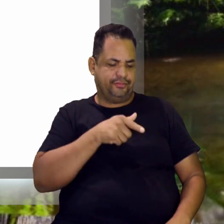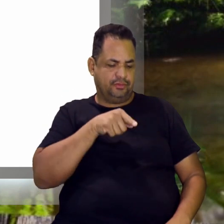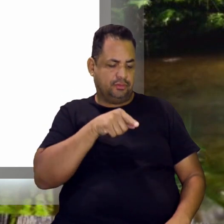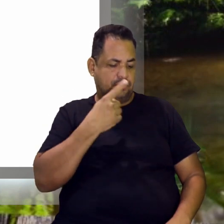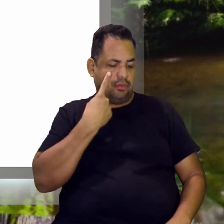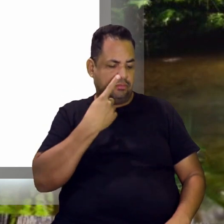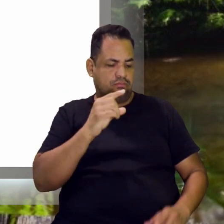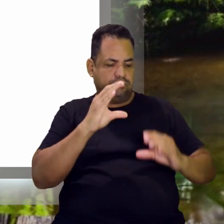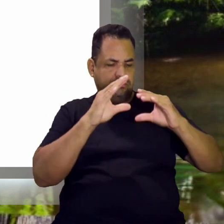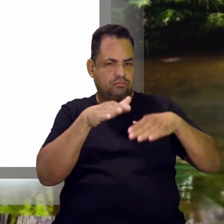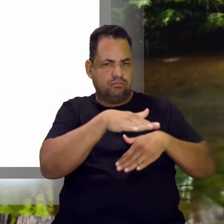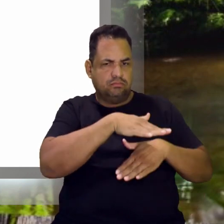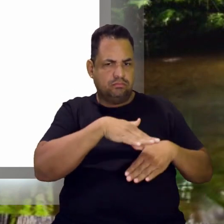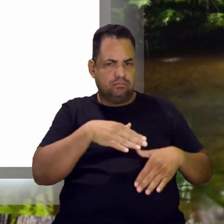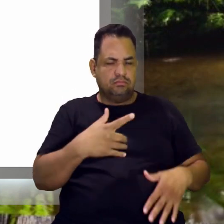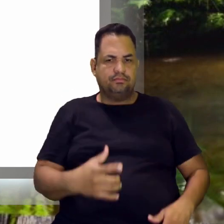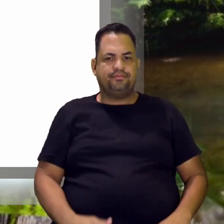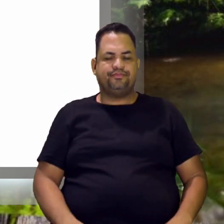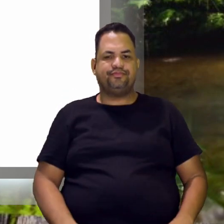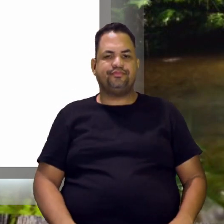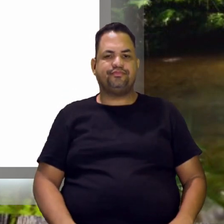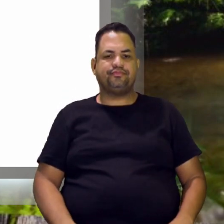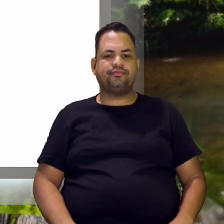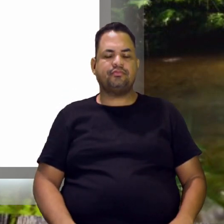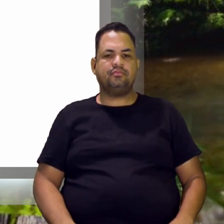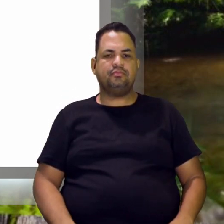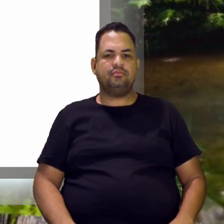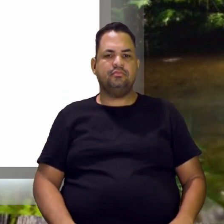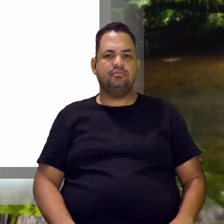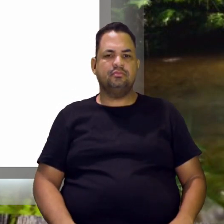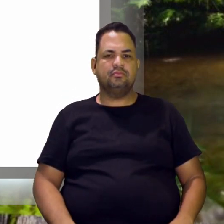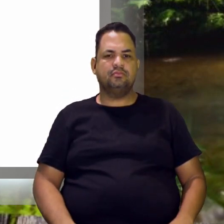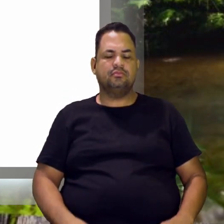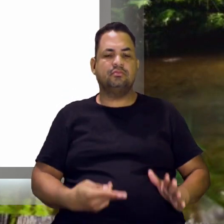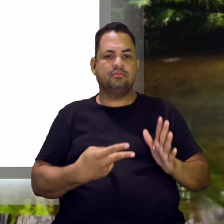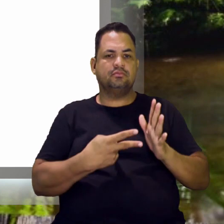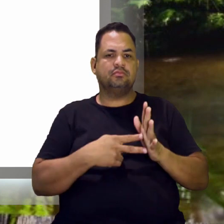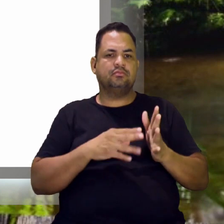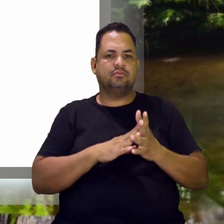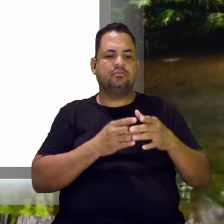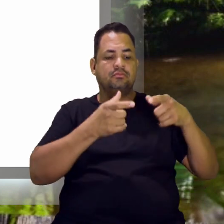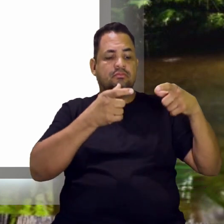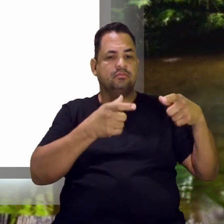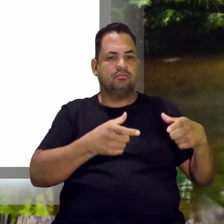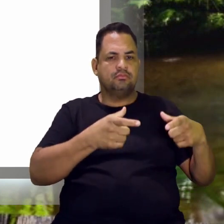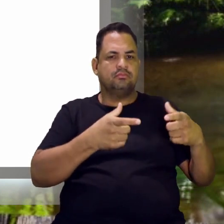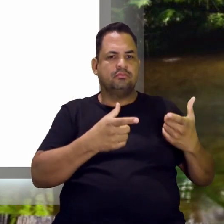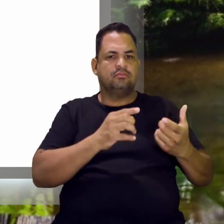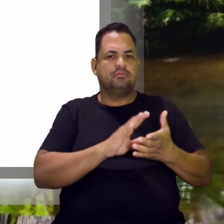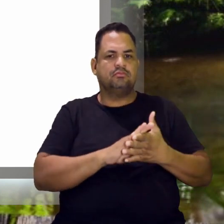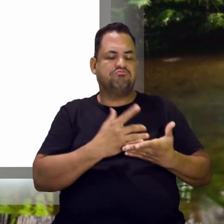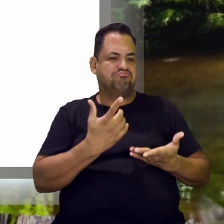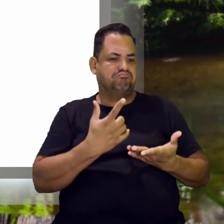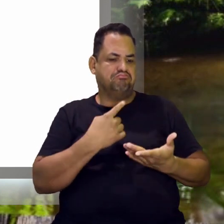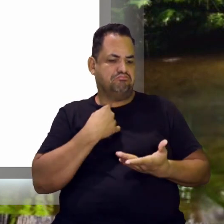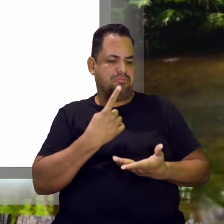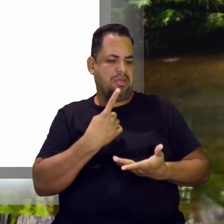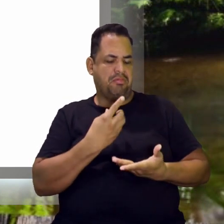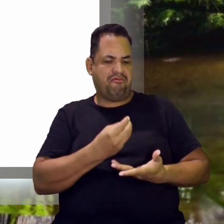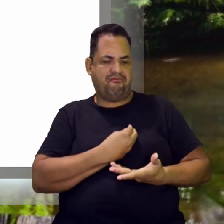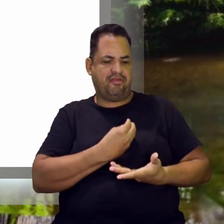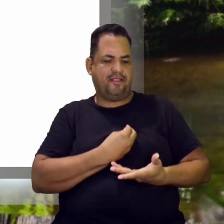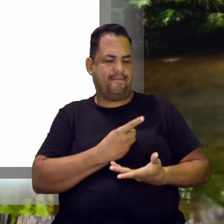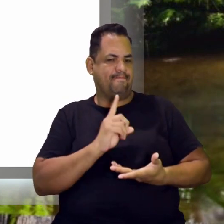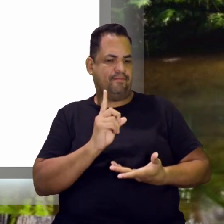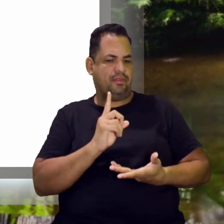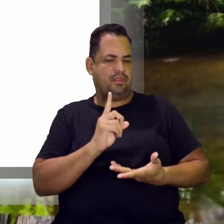presta atenção, olha como é óbvio. Se tem um ser vivo ali, significa que esse local é um local impossível de sobreviver?